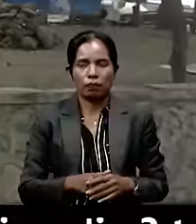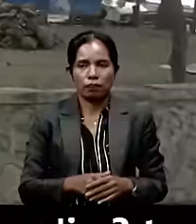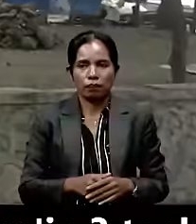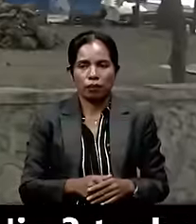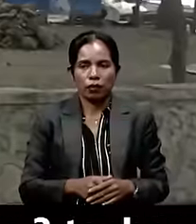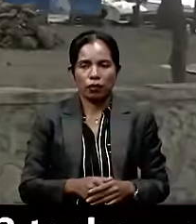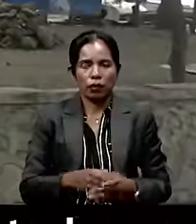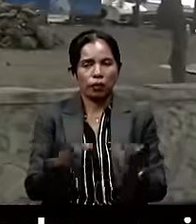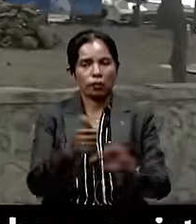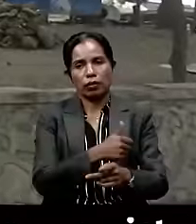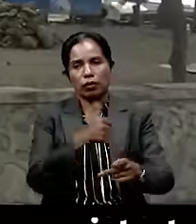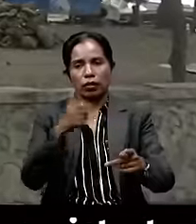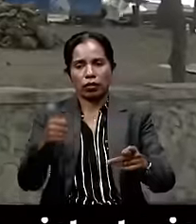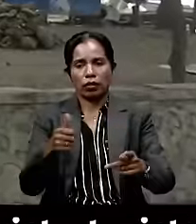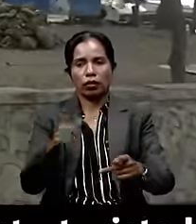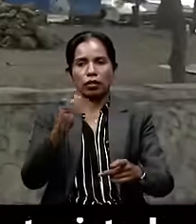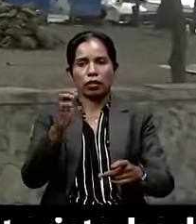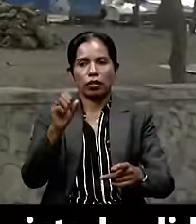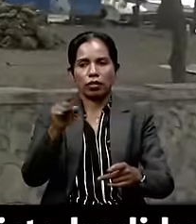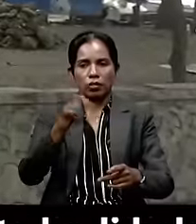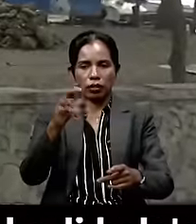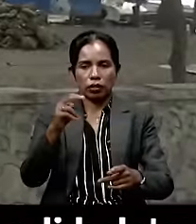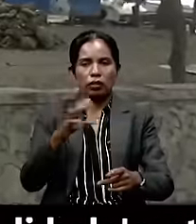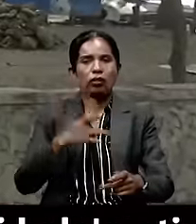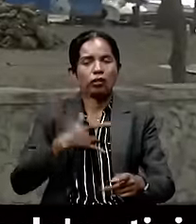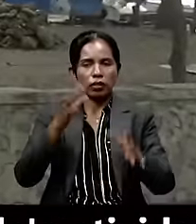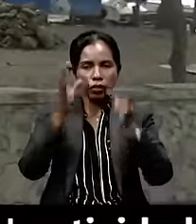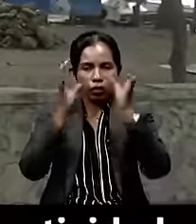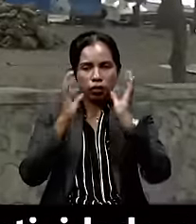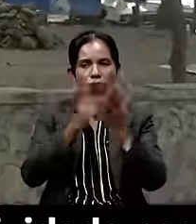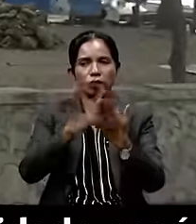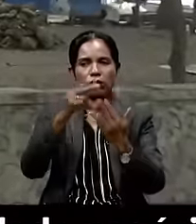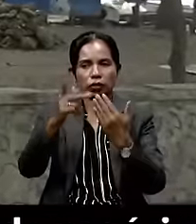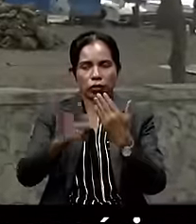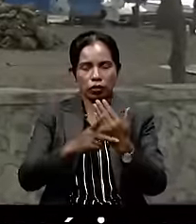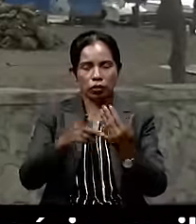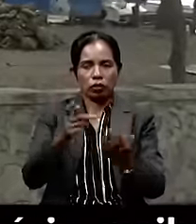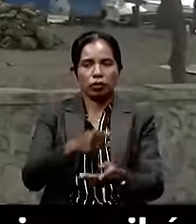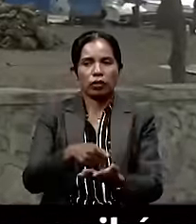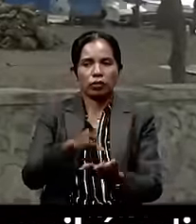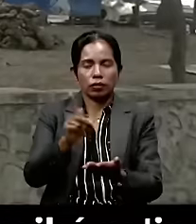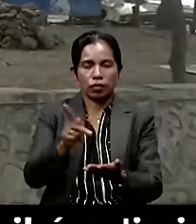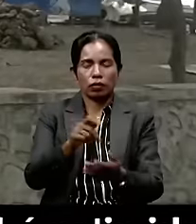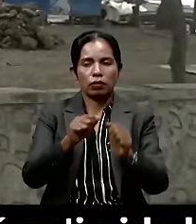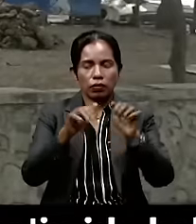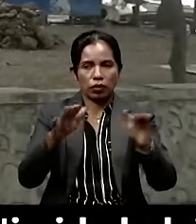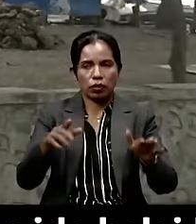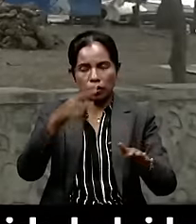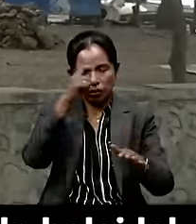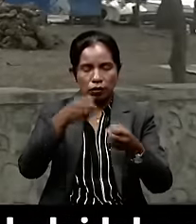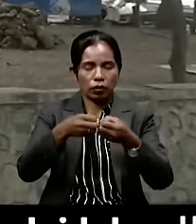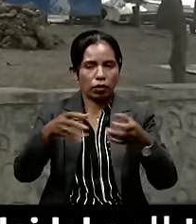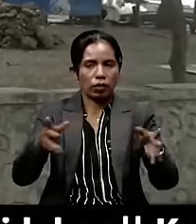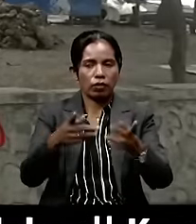Iya sore selu Terezinha Suarez senti triste ho programa despeso administrativa tambala kon